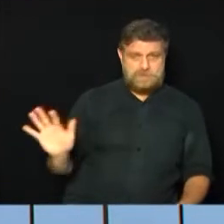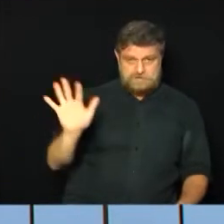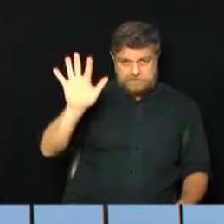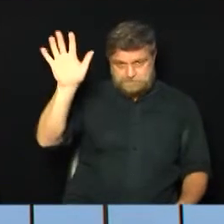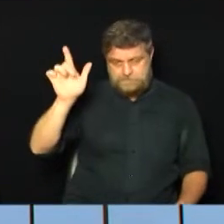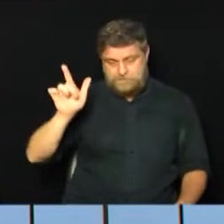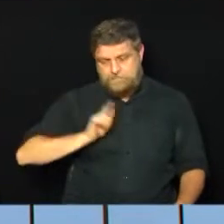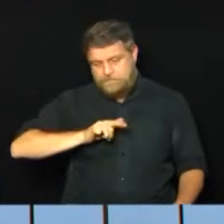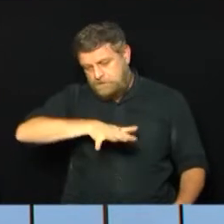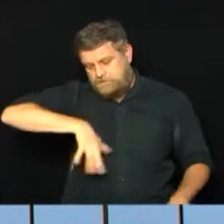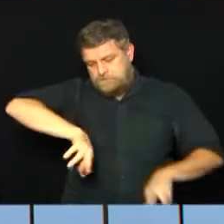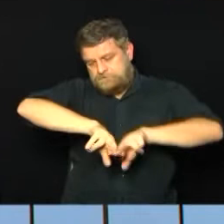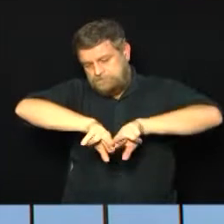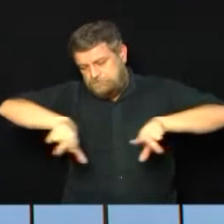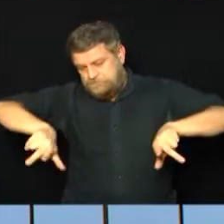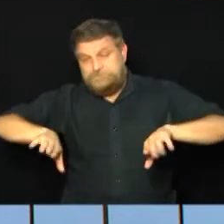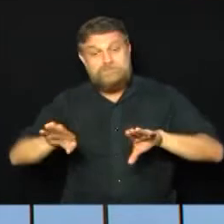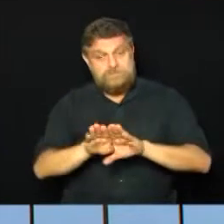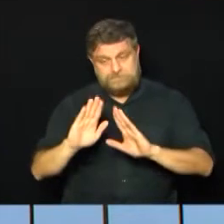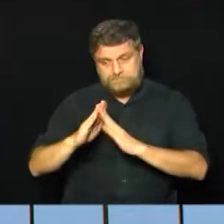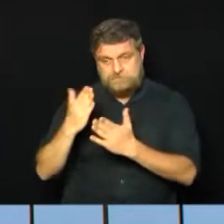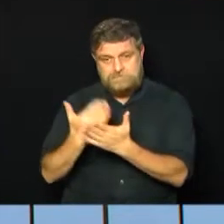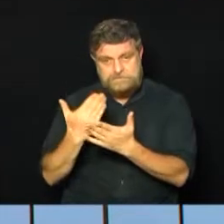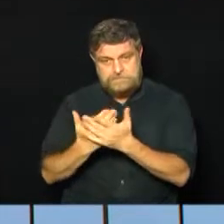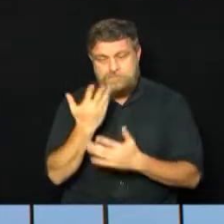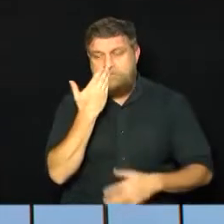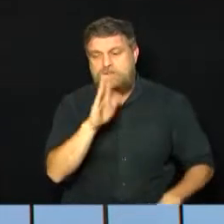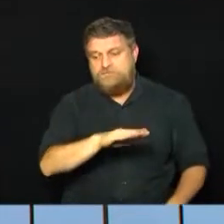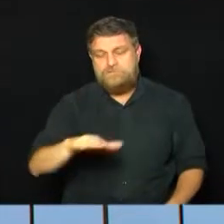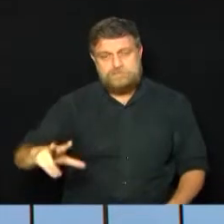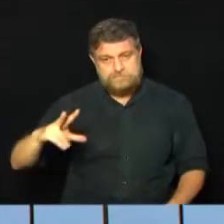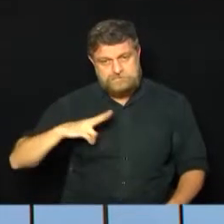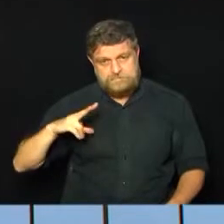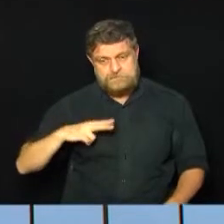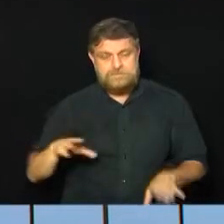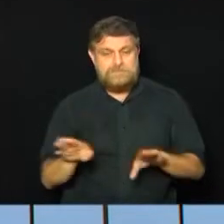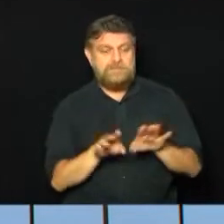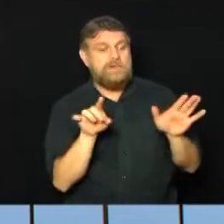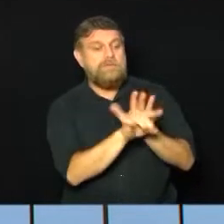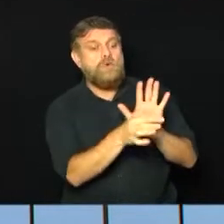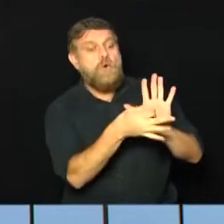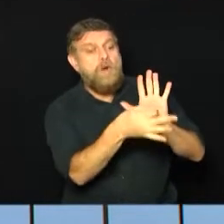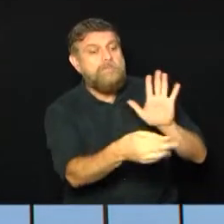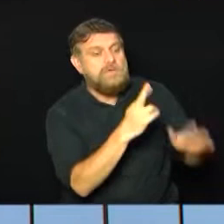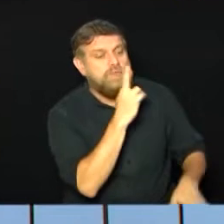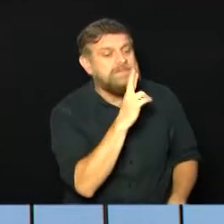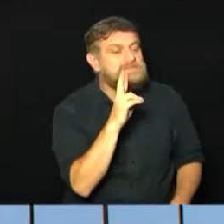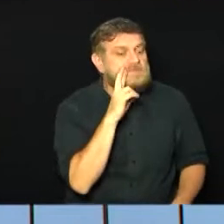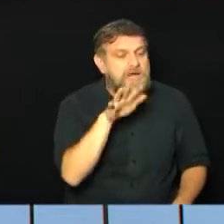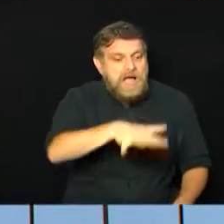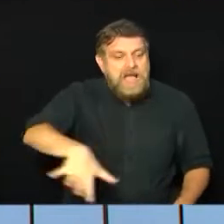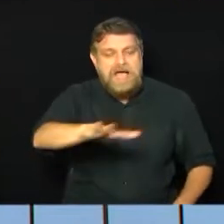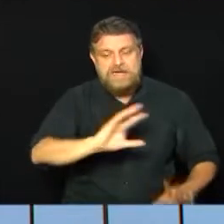vários setores, inclusive escolas infantis particulares, vários restaurantes, setor de